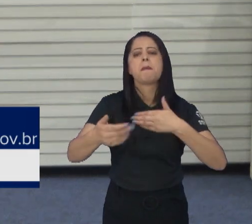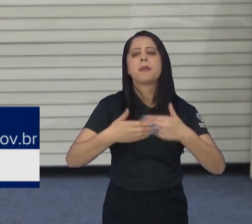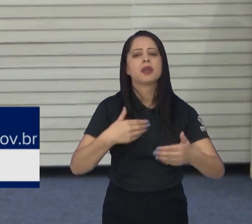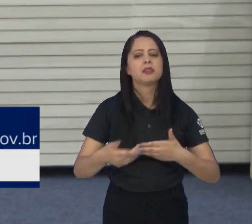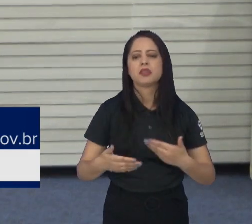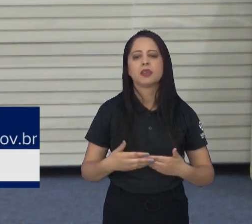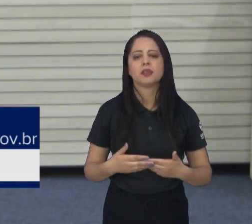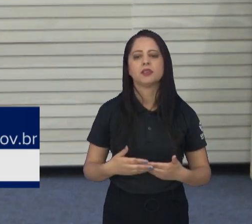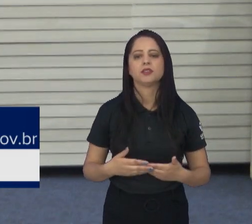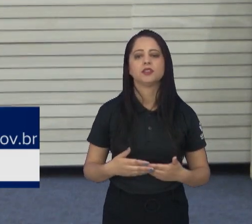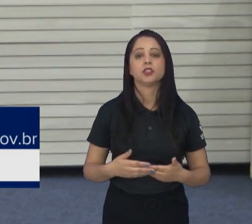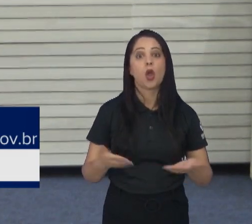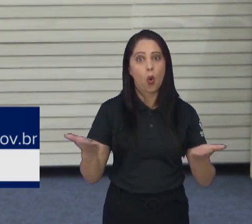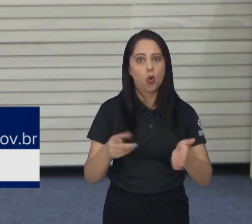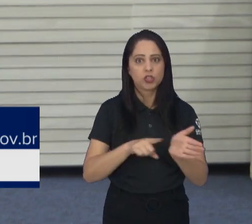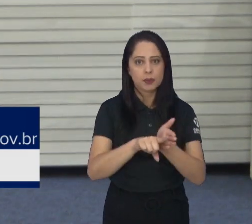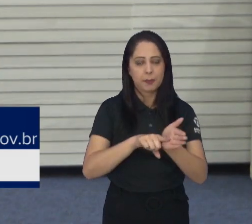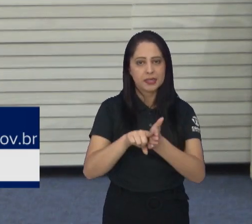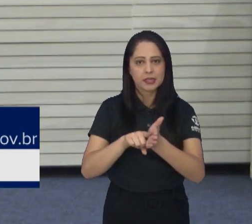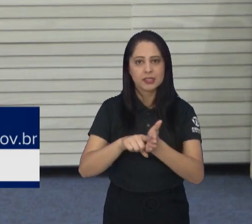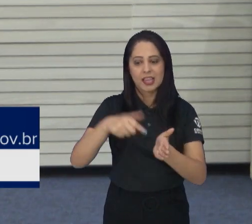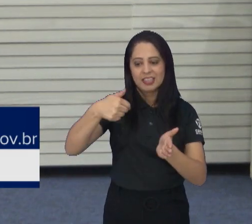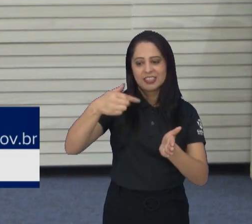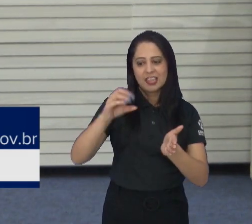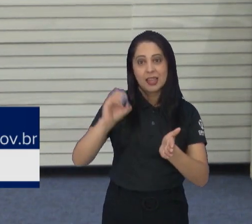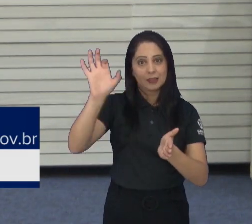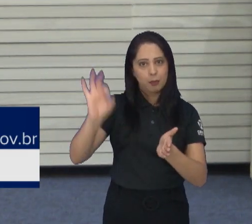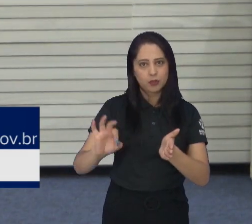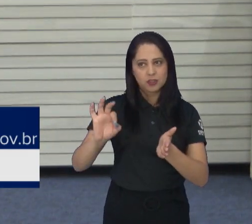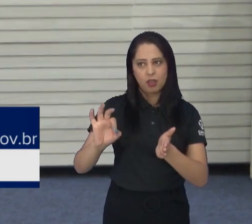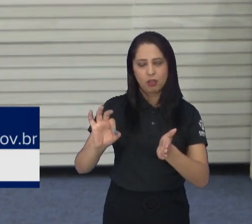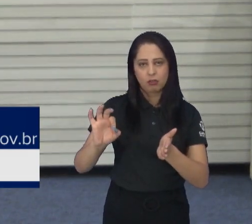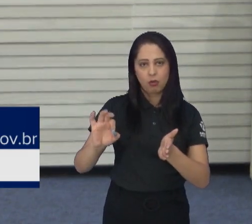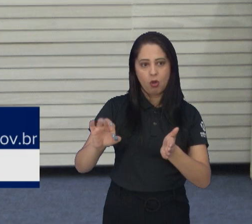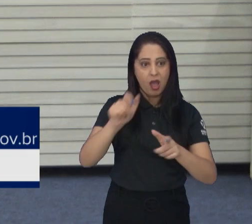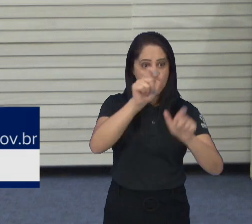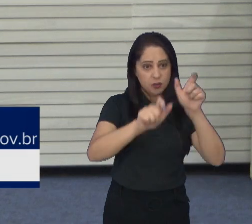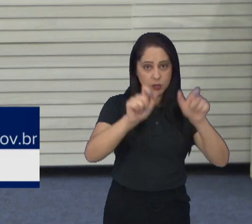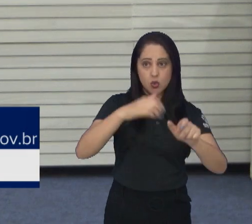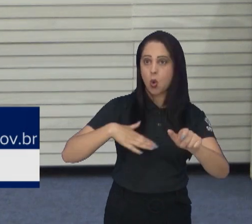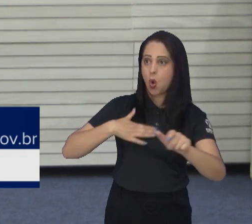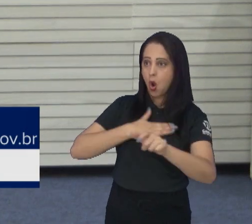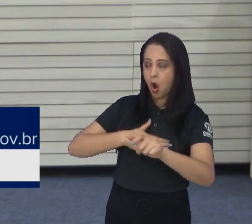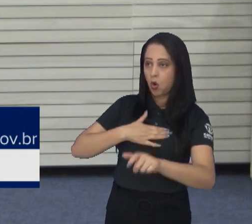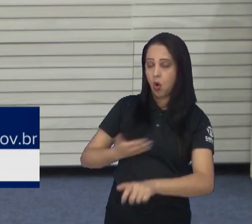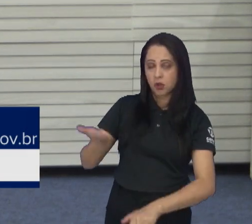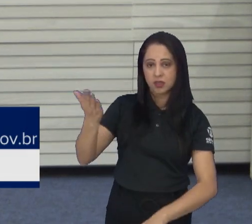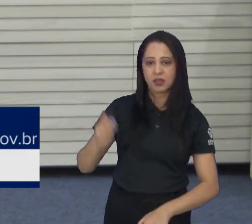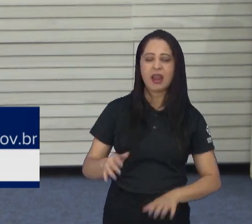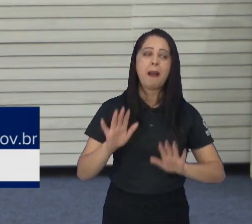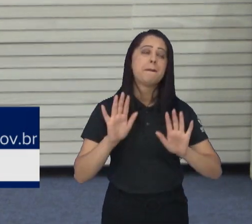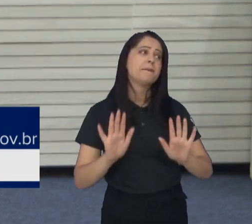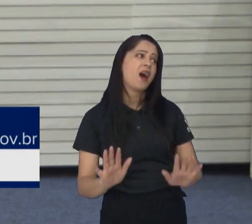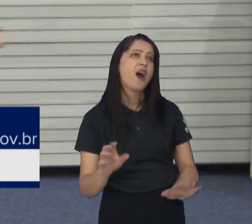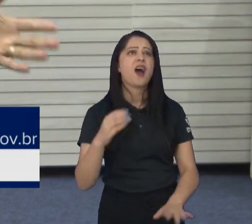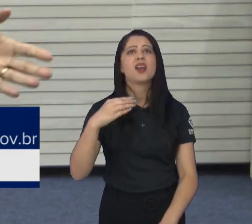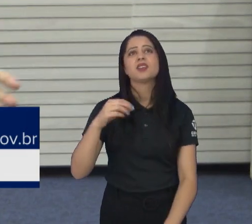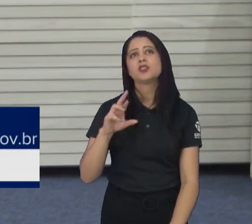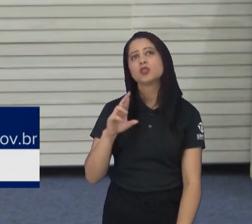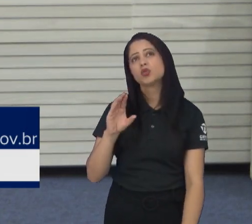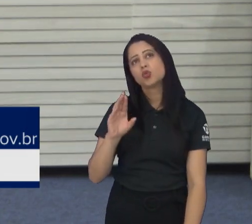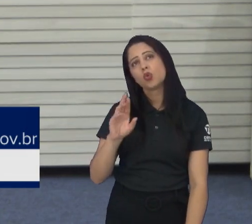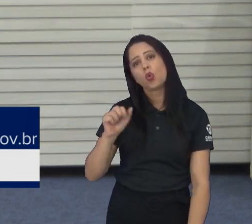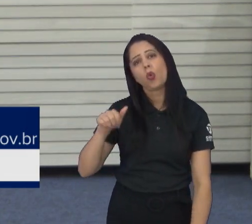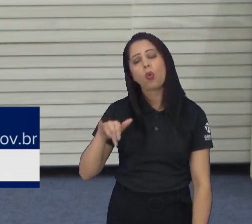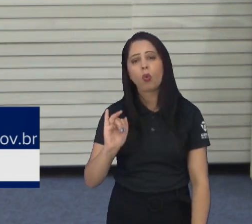Hoje, ele saiu a pesquisa, 70% de aprovação, tá? Não adianta. Mas o Cury... Sim, o Cury foi um